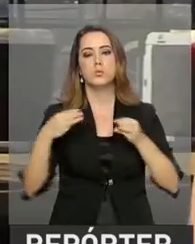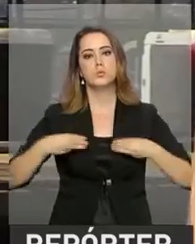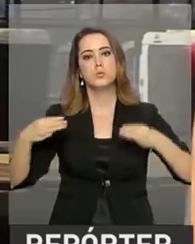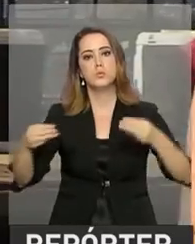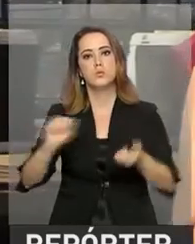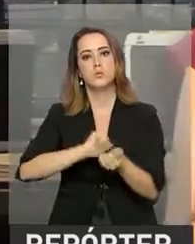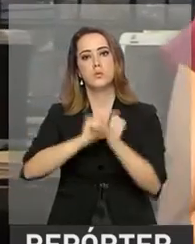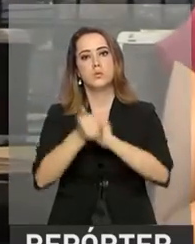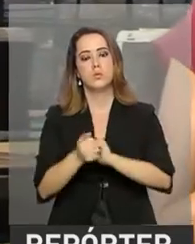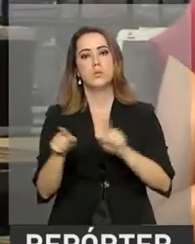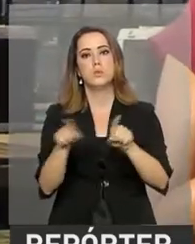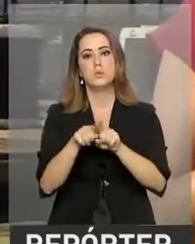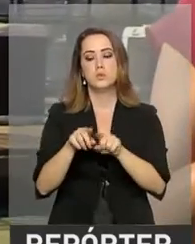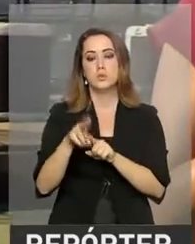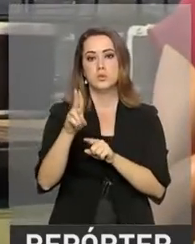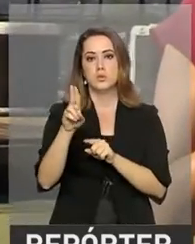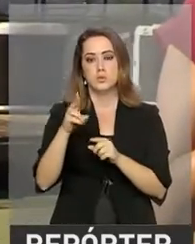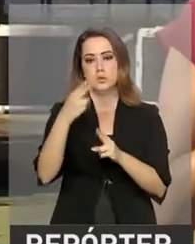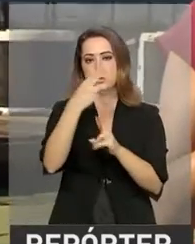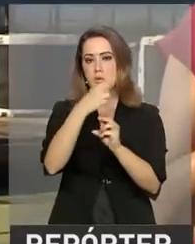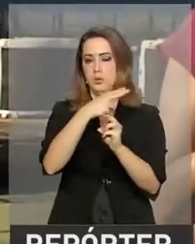e a Universidade de Brasília.